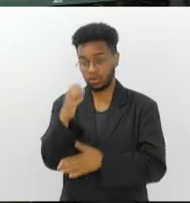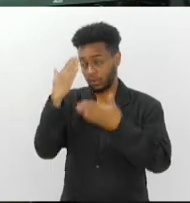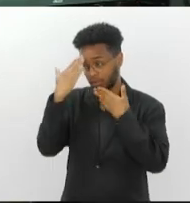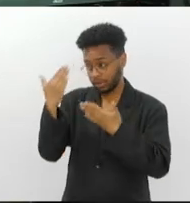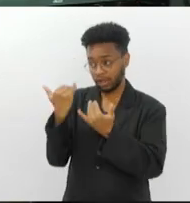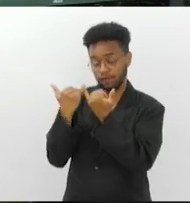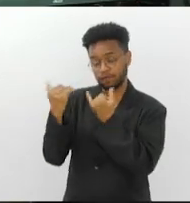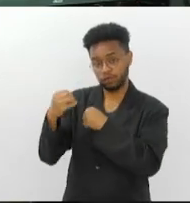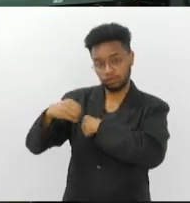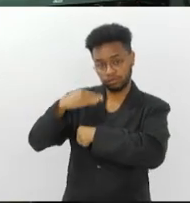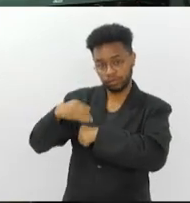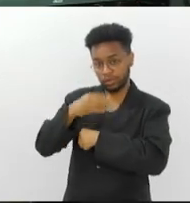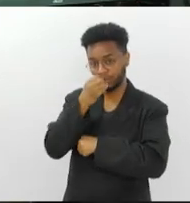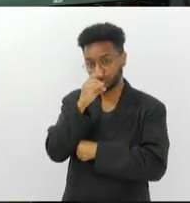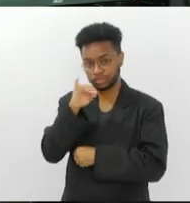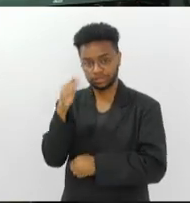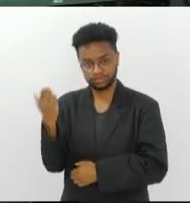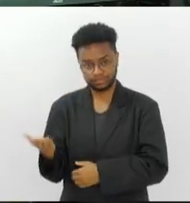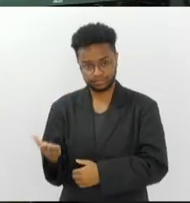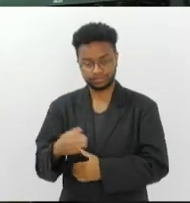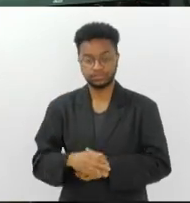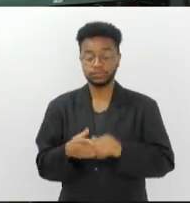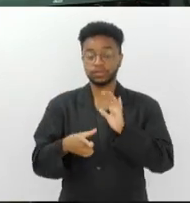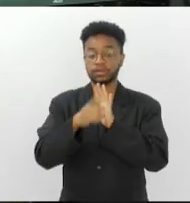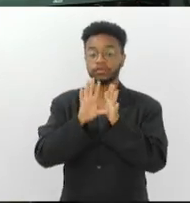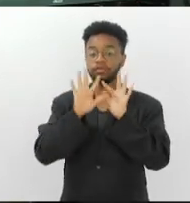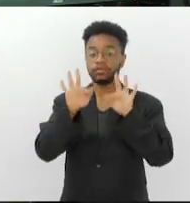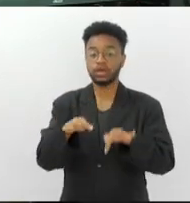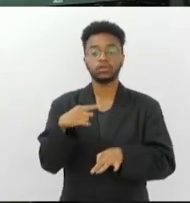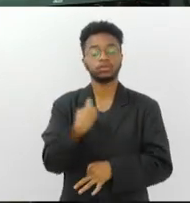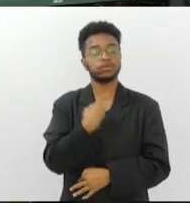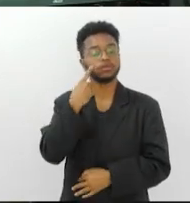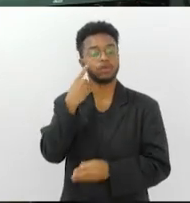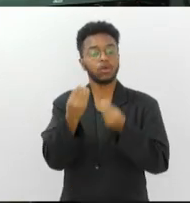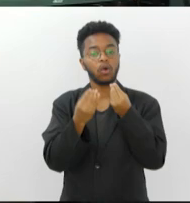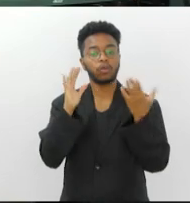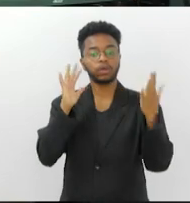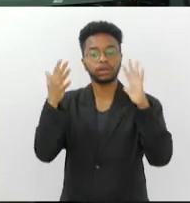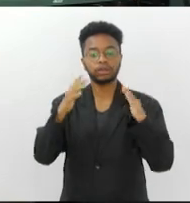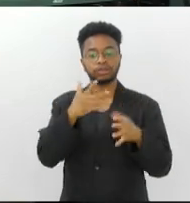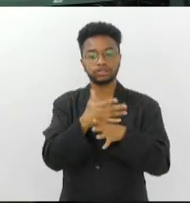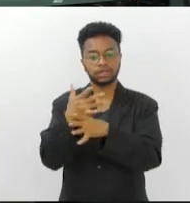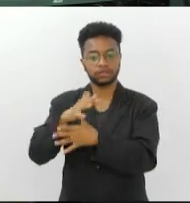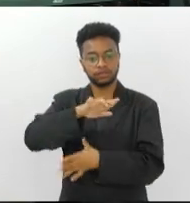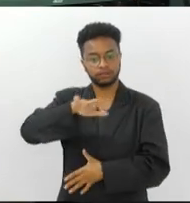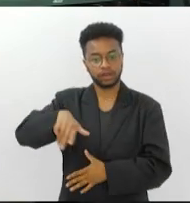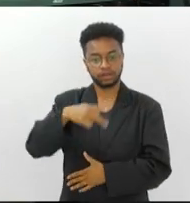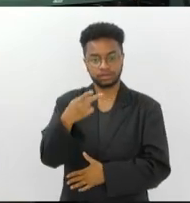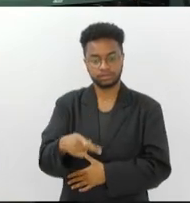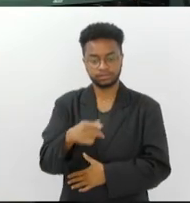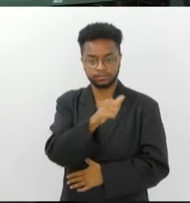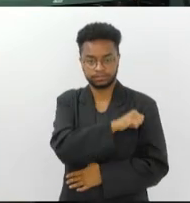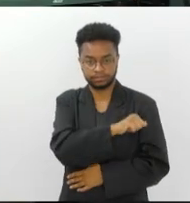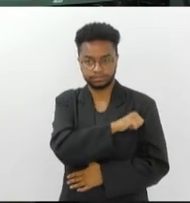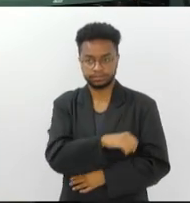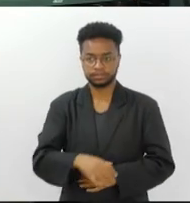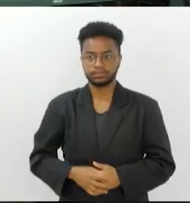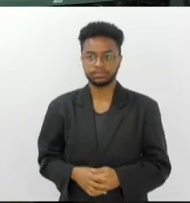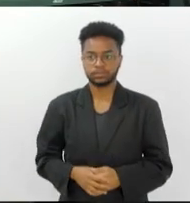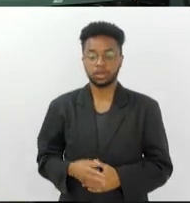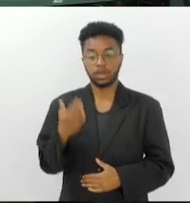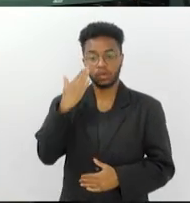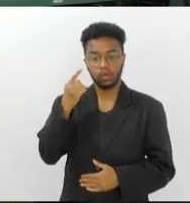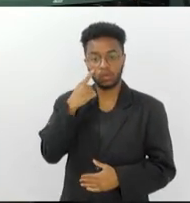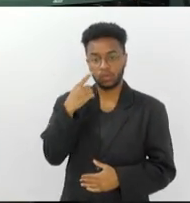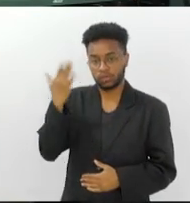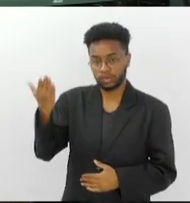pelas informações. Bom dia para você. E antes de encerrar, vamos dar uma olhada no tempo em algumas cidades do estado. Vamos ver aqui na